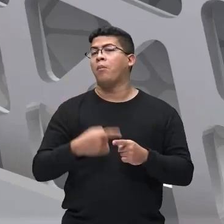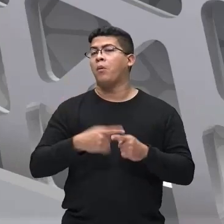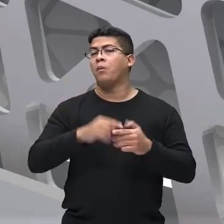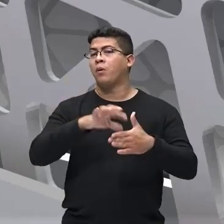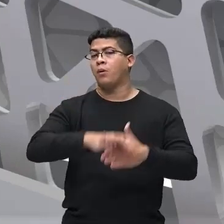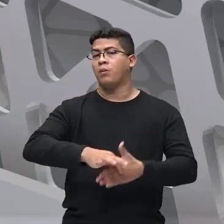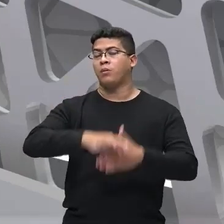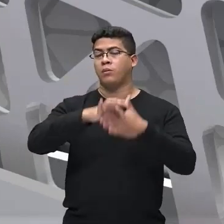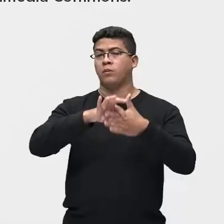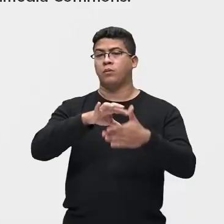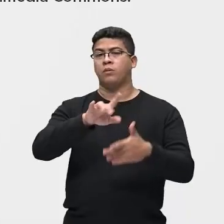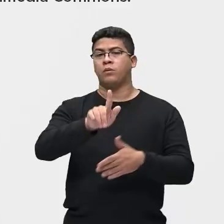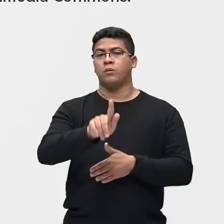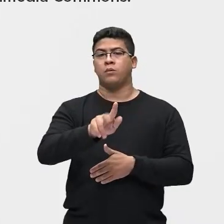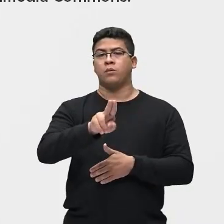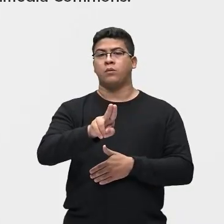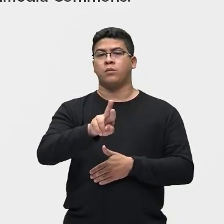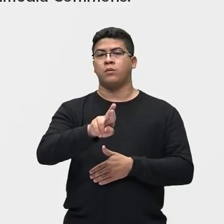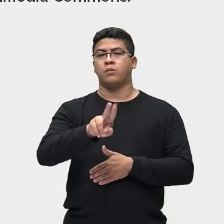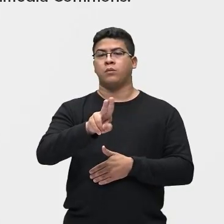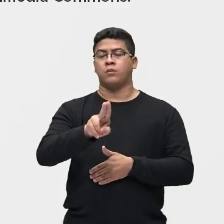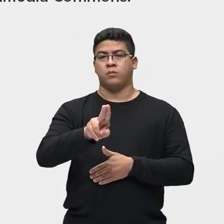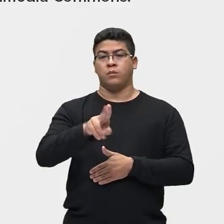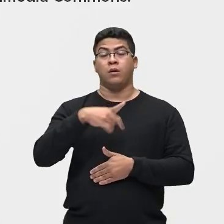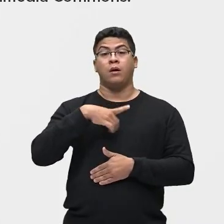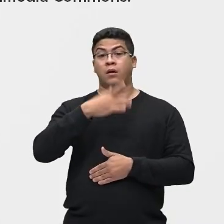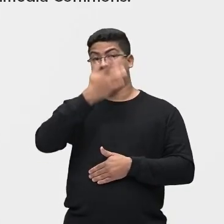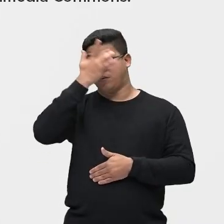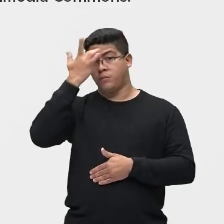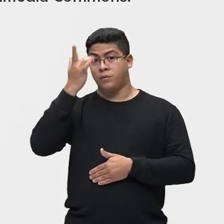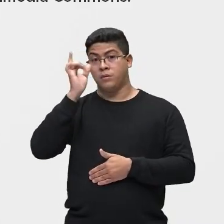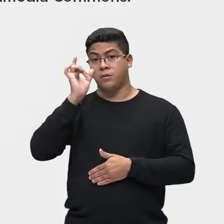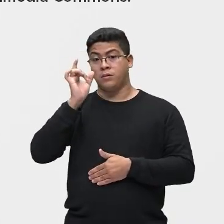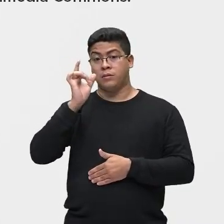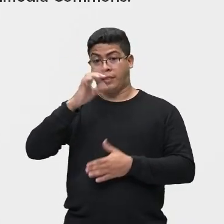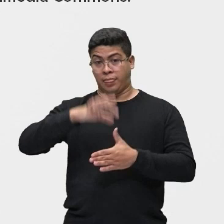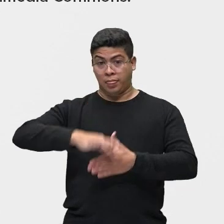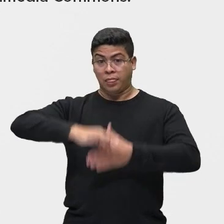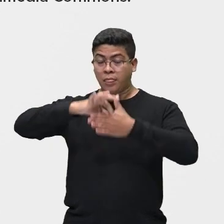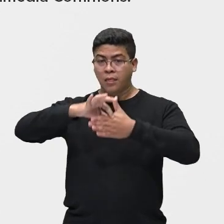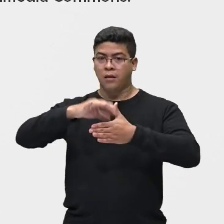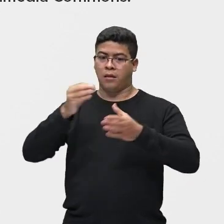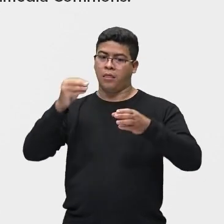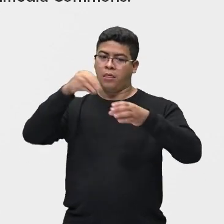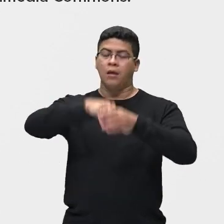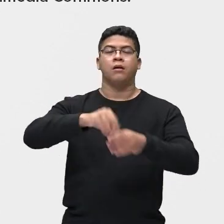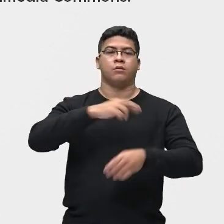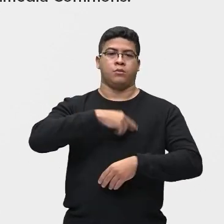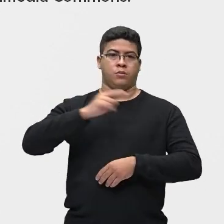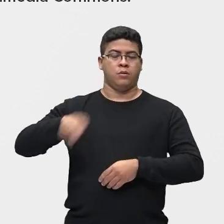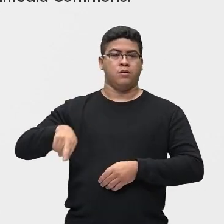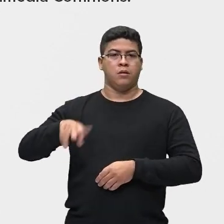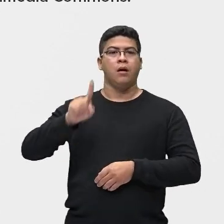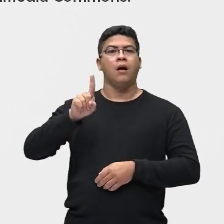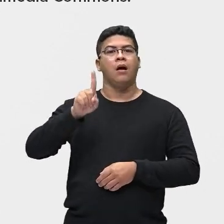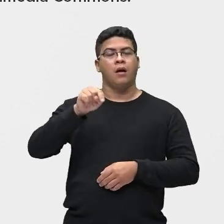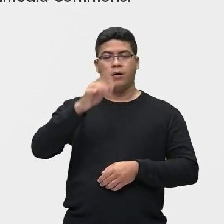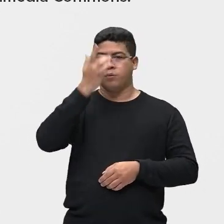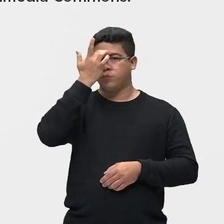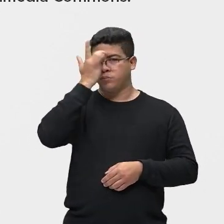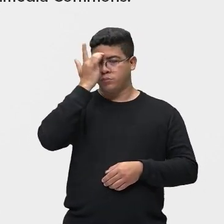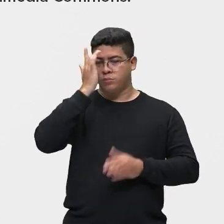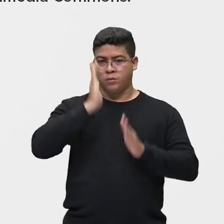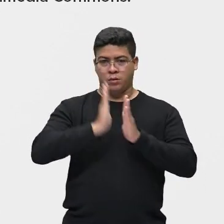guru. Os líderes religiosos do hinduísmo são os gurus, que são os professores que ensinam o hinduísmo